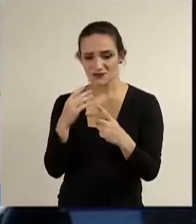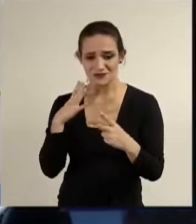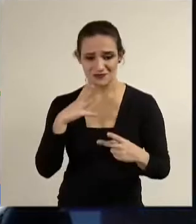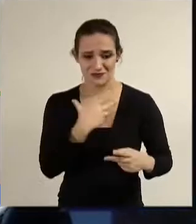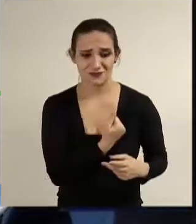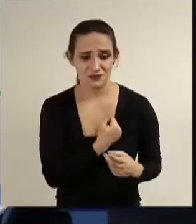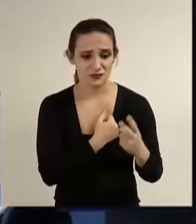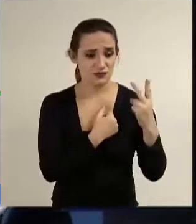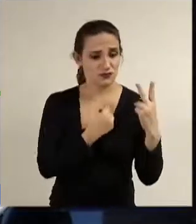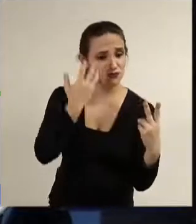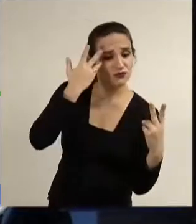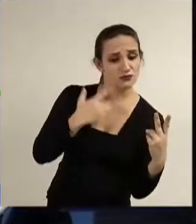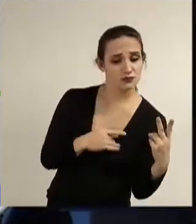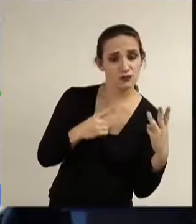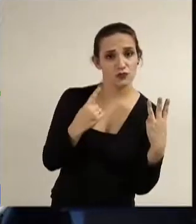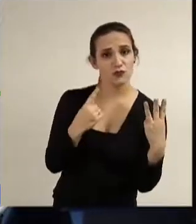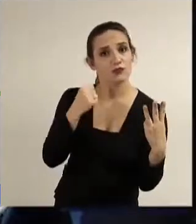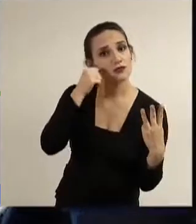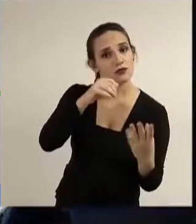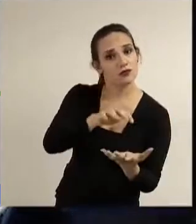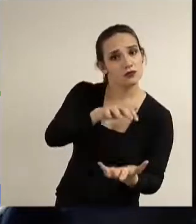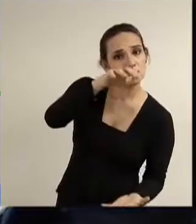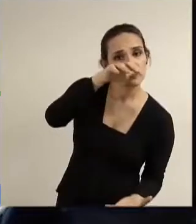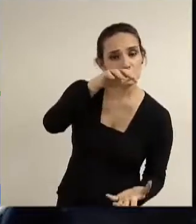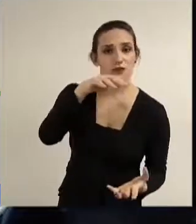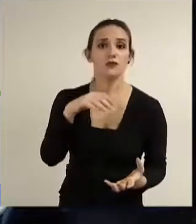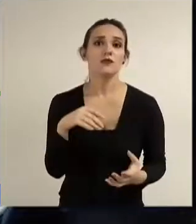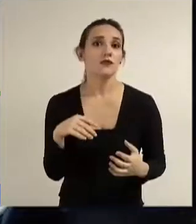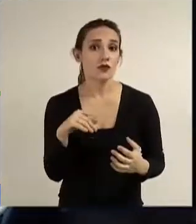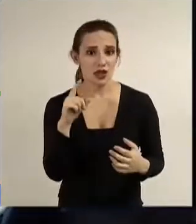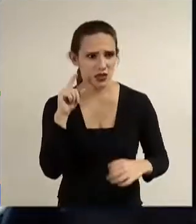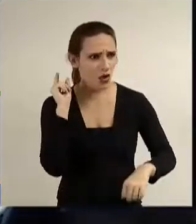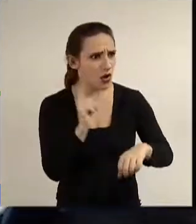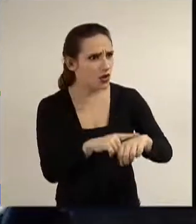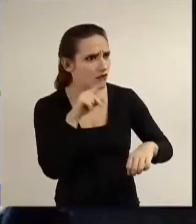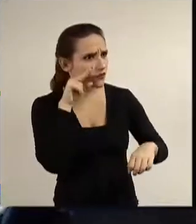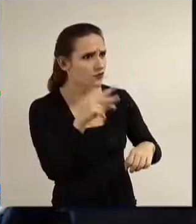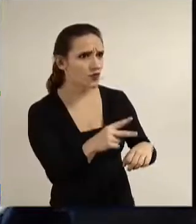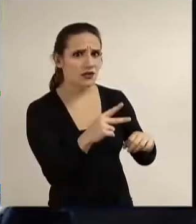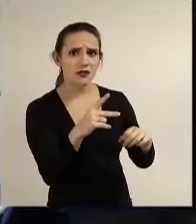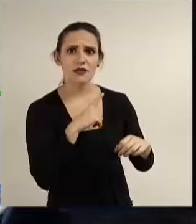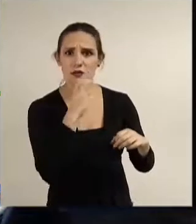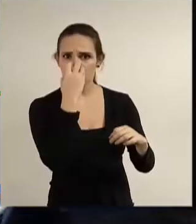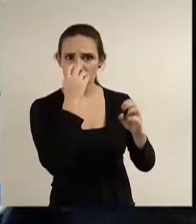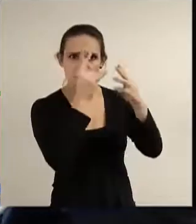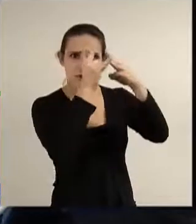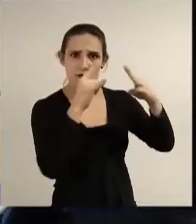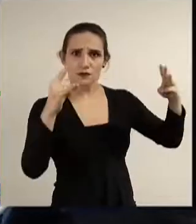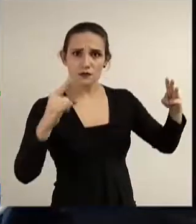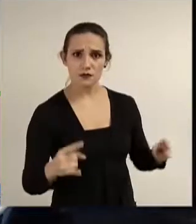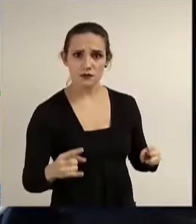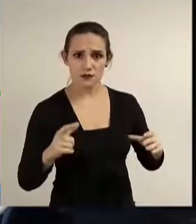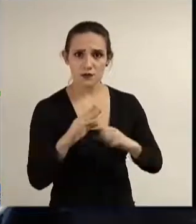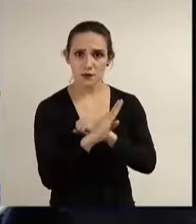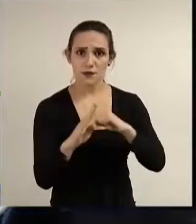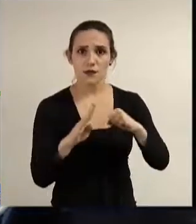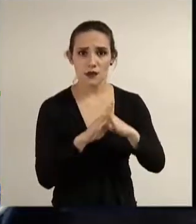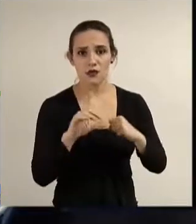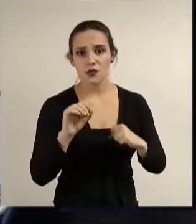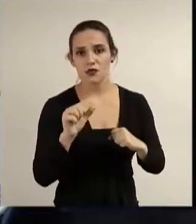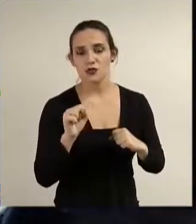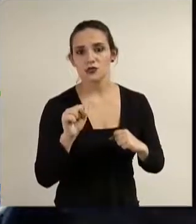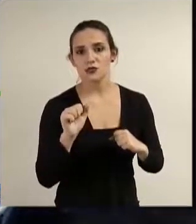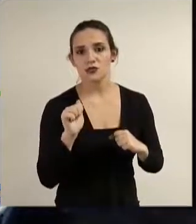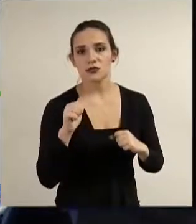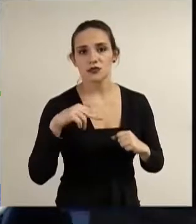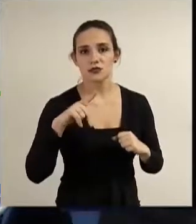idosa, vítimas de incêndio nas instalações do circo que funcionava no Jardim Los Angeles, nesta capital.